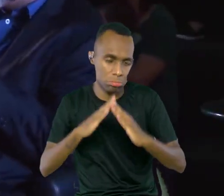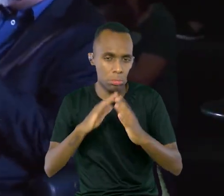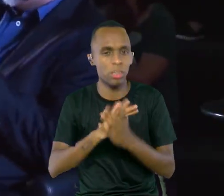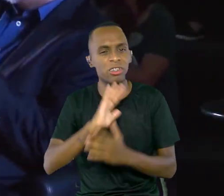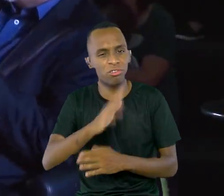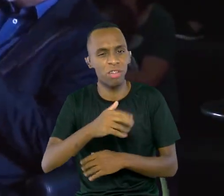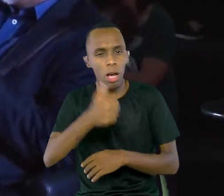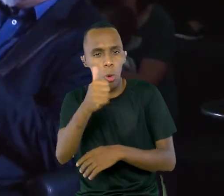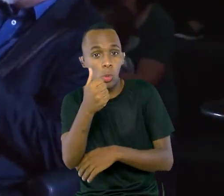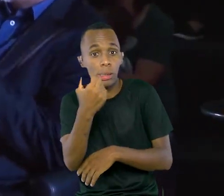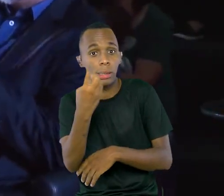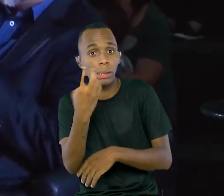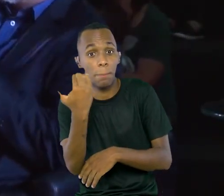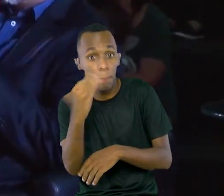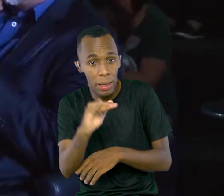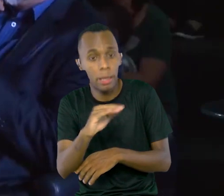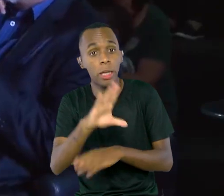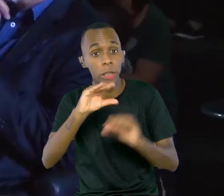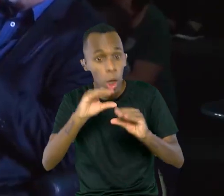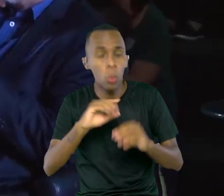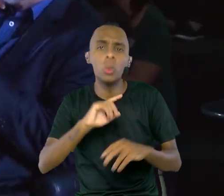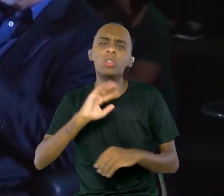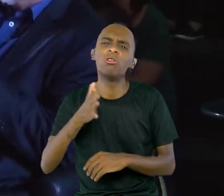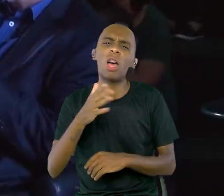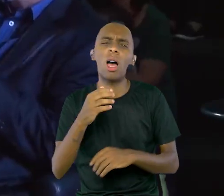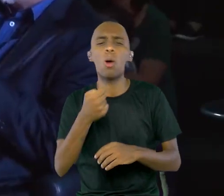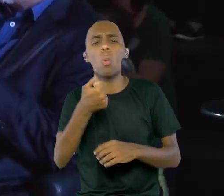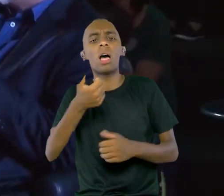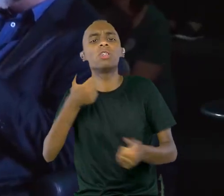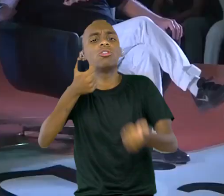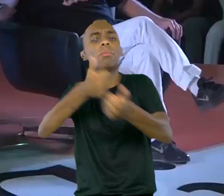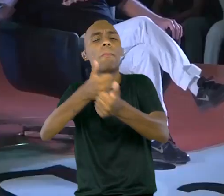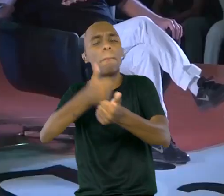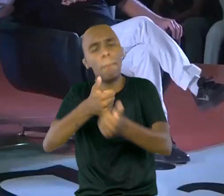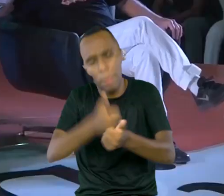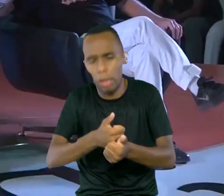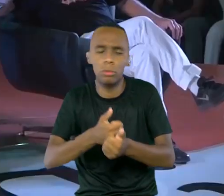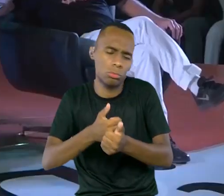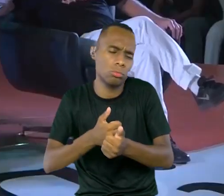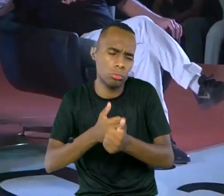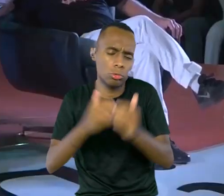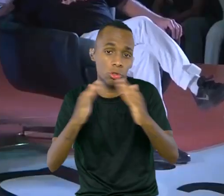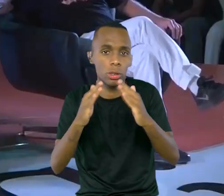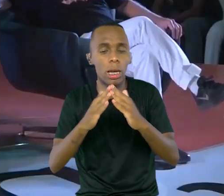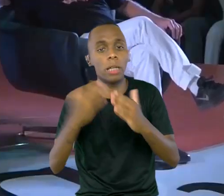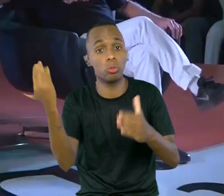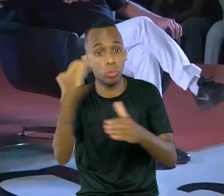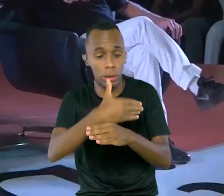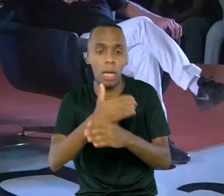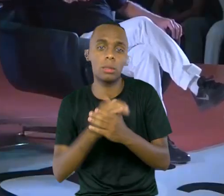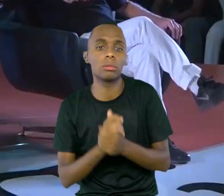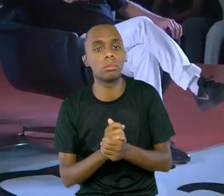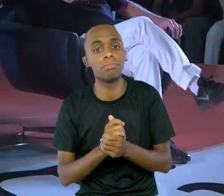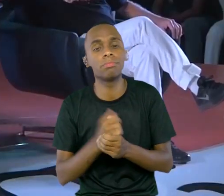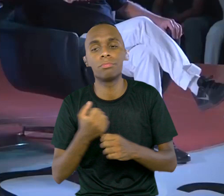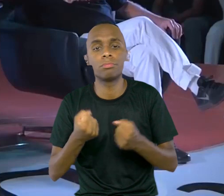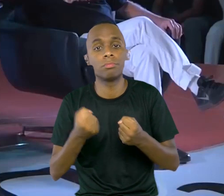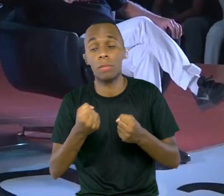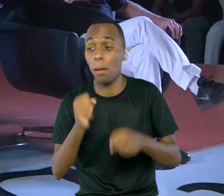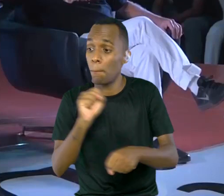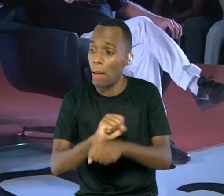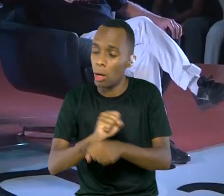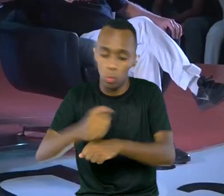cidade onde eu moro, já eram 11h30 da noite, e eu estava a uns 3 quarteirões da minha casa, num táxi, e de